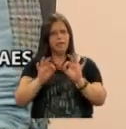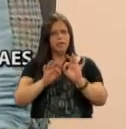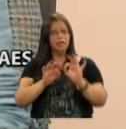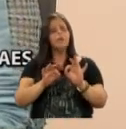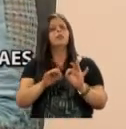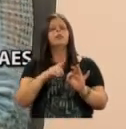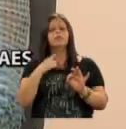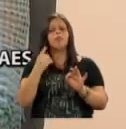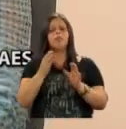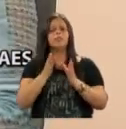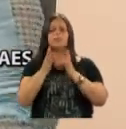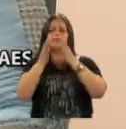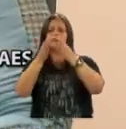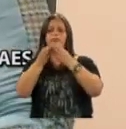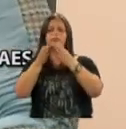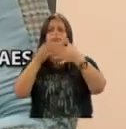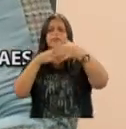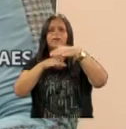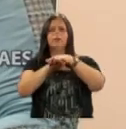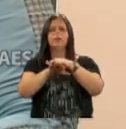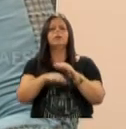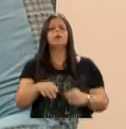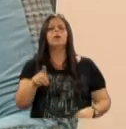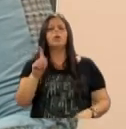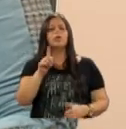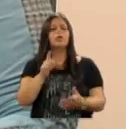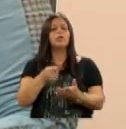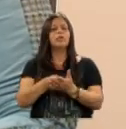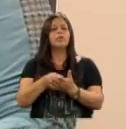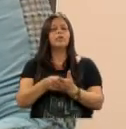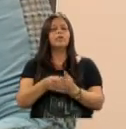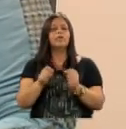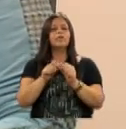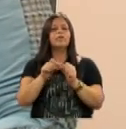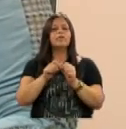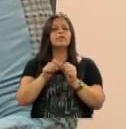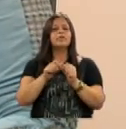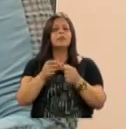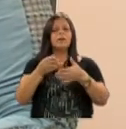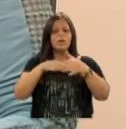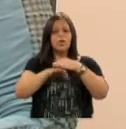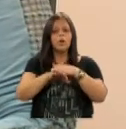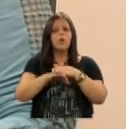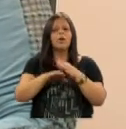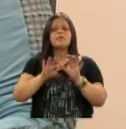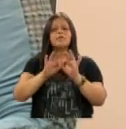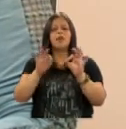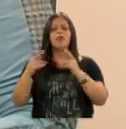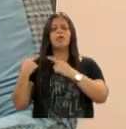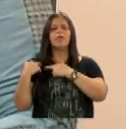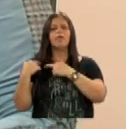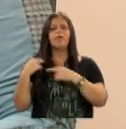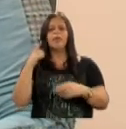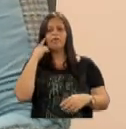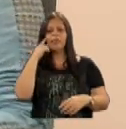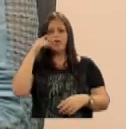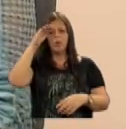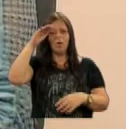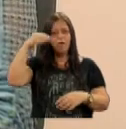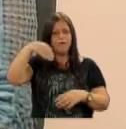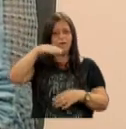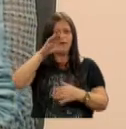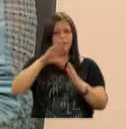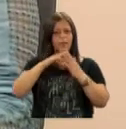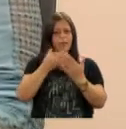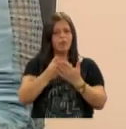recebê lo nós encaminhamos para a inclusão é o que nós não podemos é fazer uma inclusão e responsável é de que aquele aluno vá